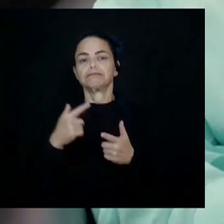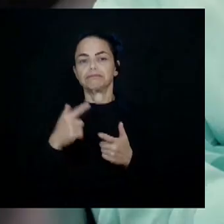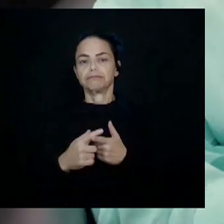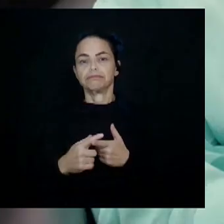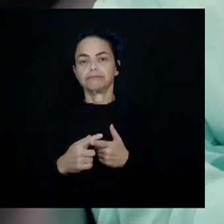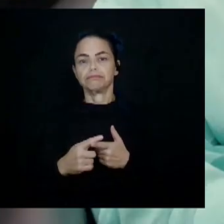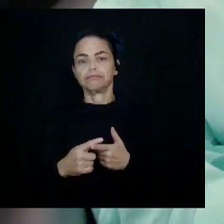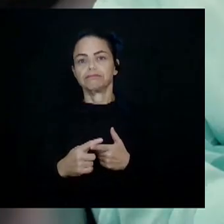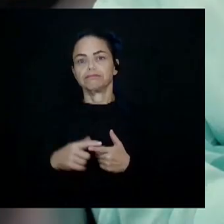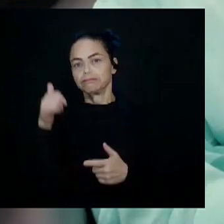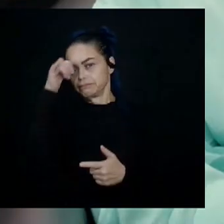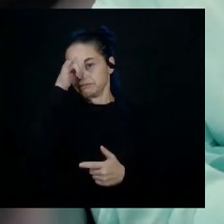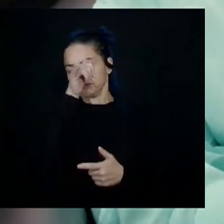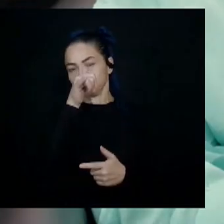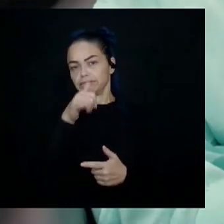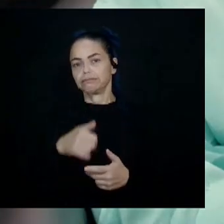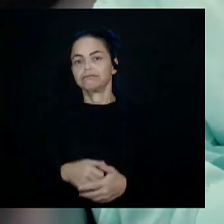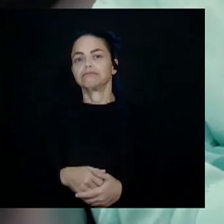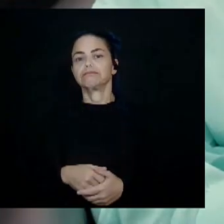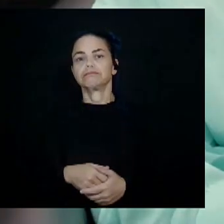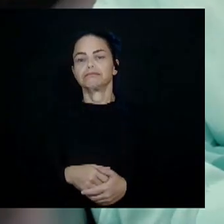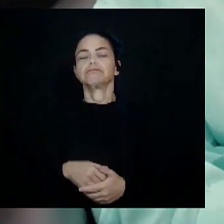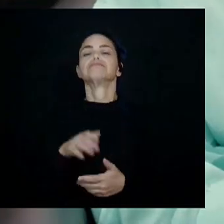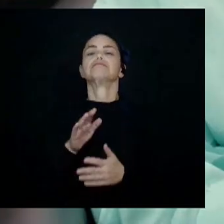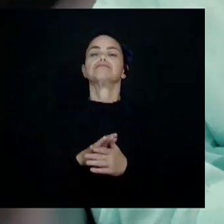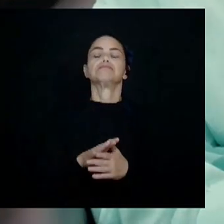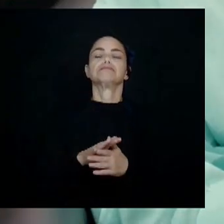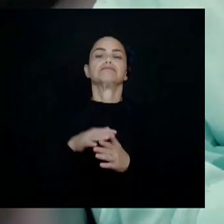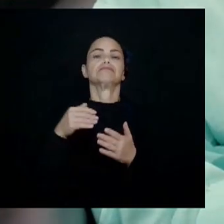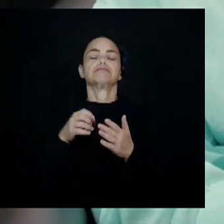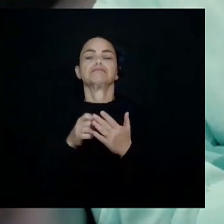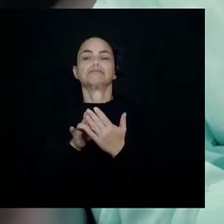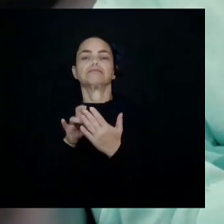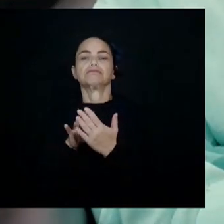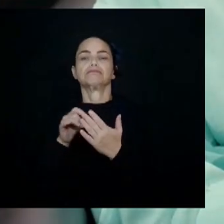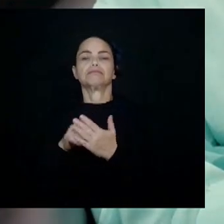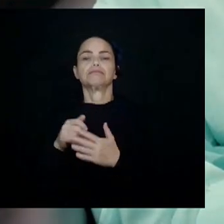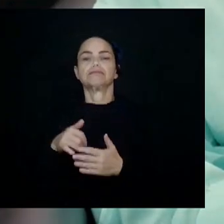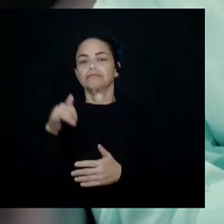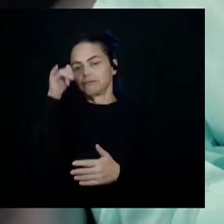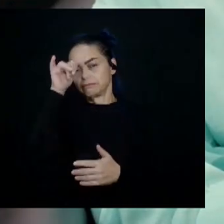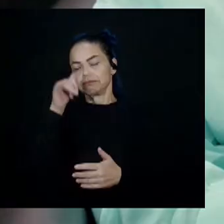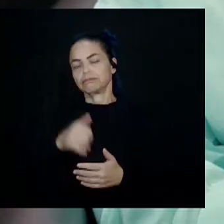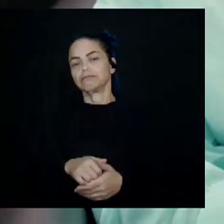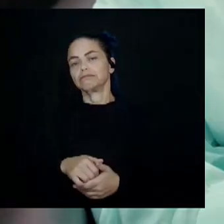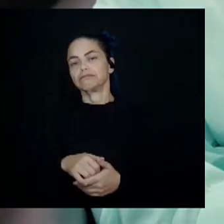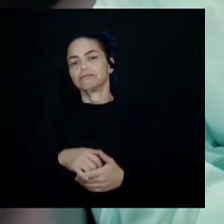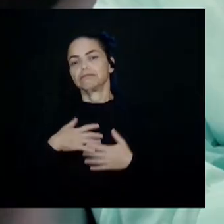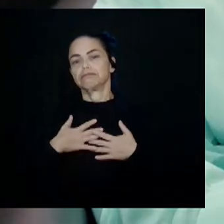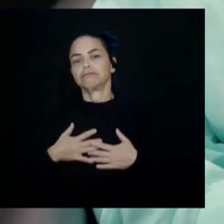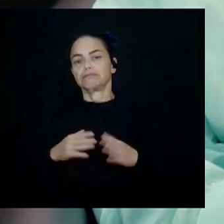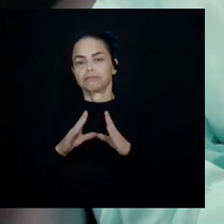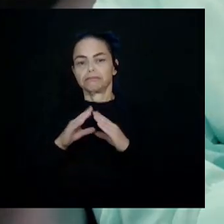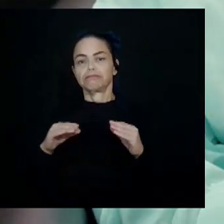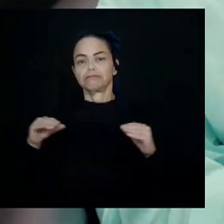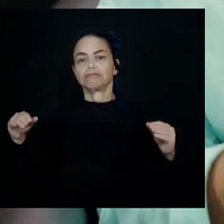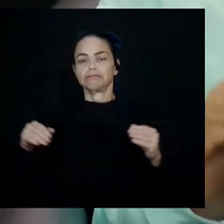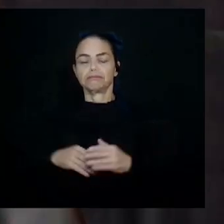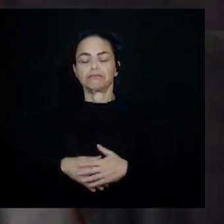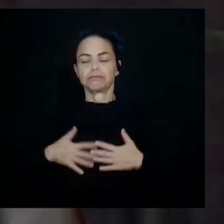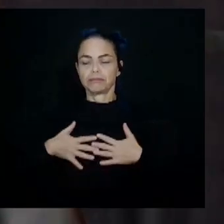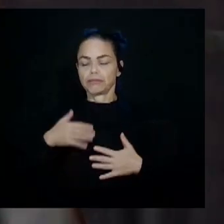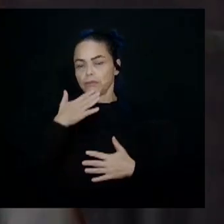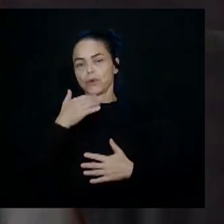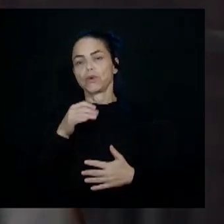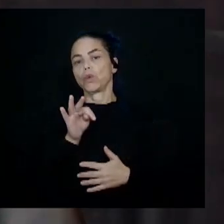evita de aparecer por transparência um mamilo, alguma coisa, e a criança fica confortável. Exato. Porque